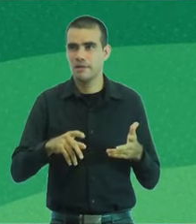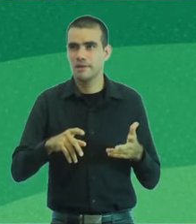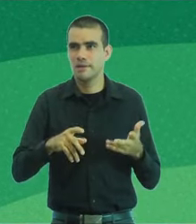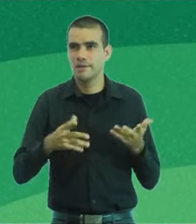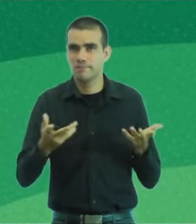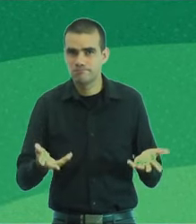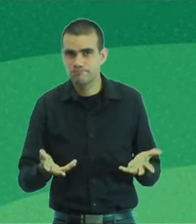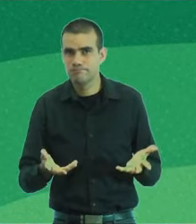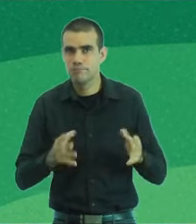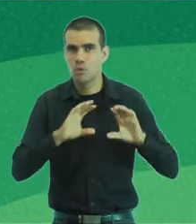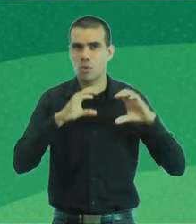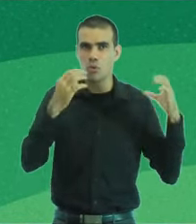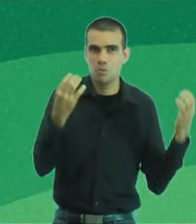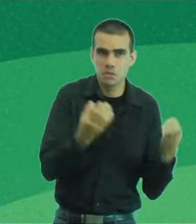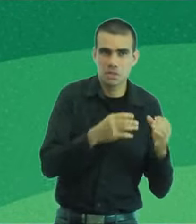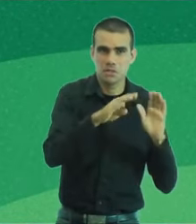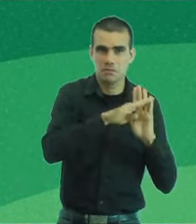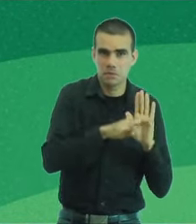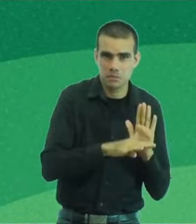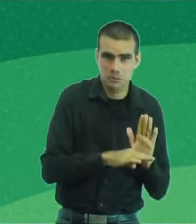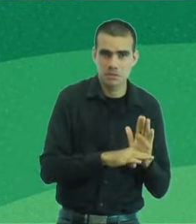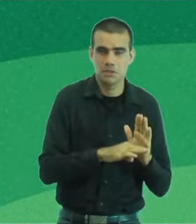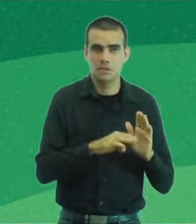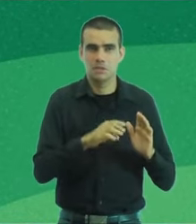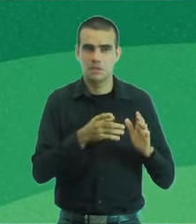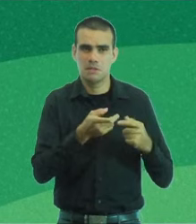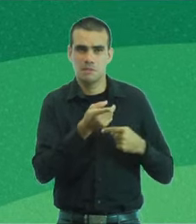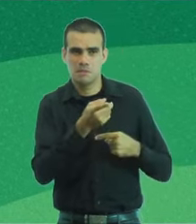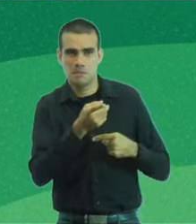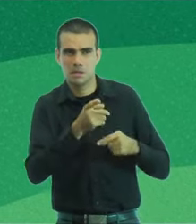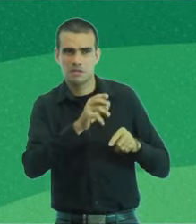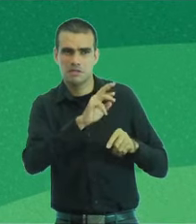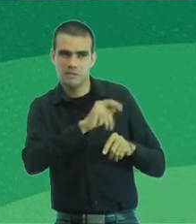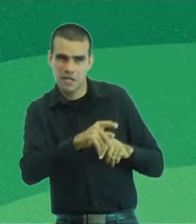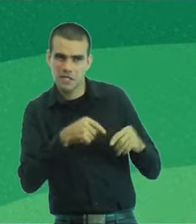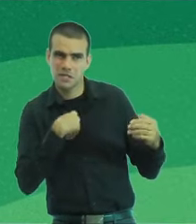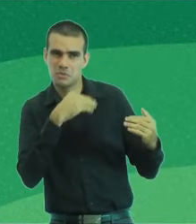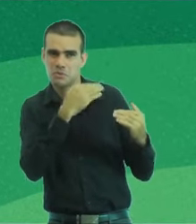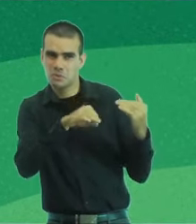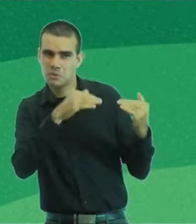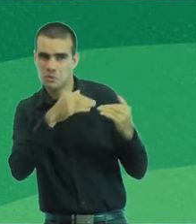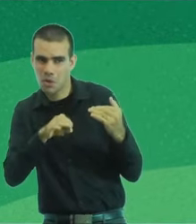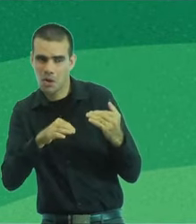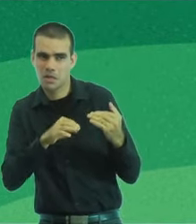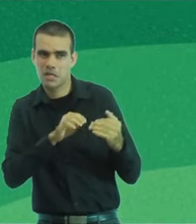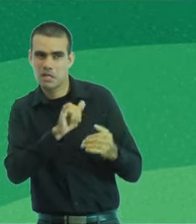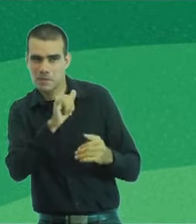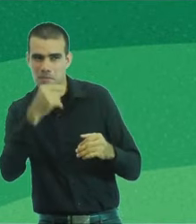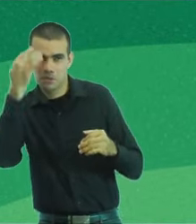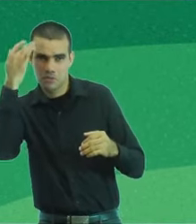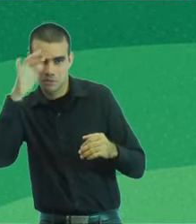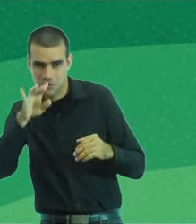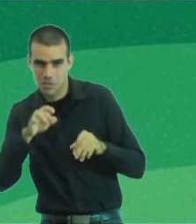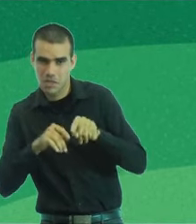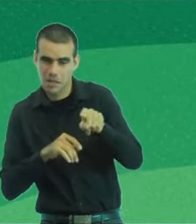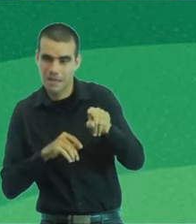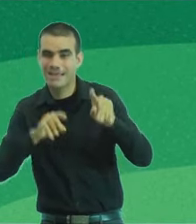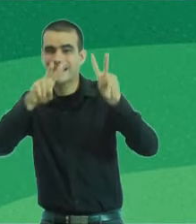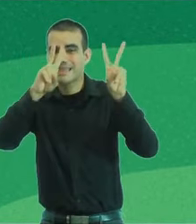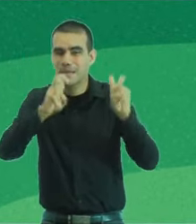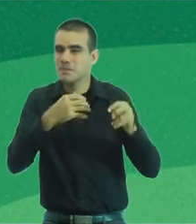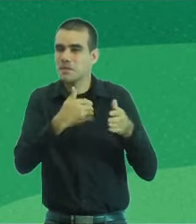a comunidade de programação tem um posicionamento x do qual Não concordo posicionamento y a respeito de qualquer coisa